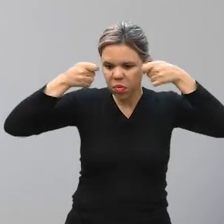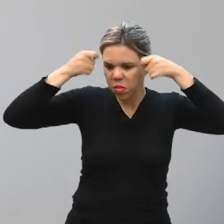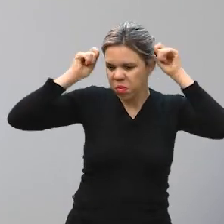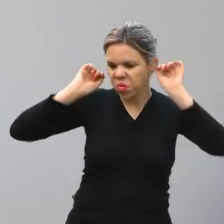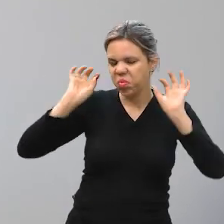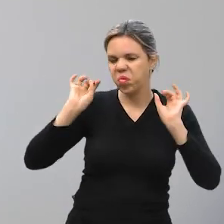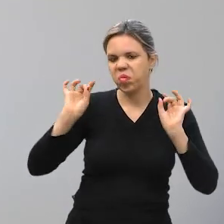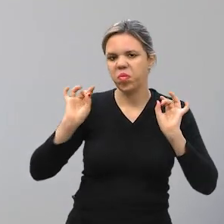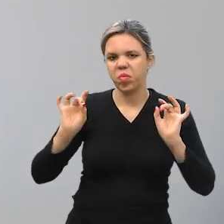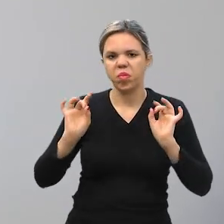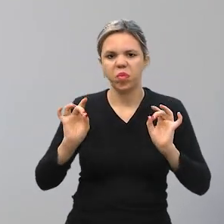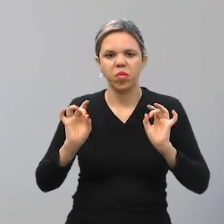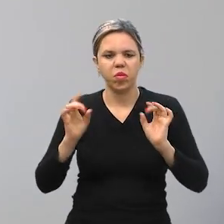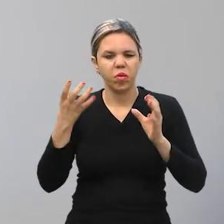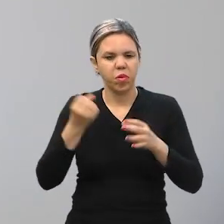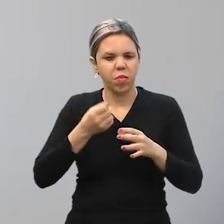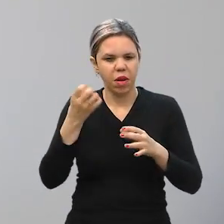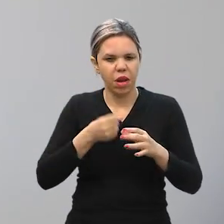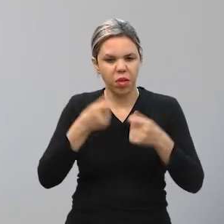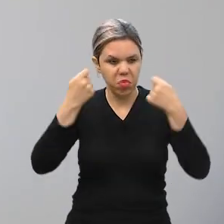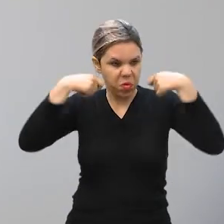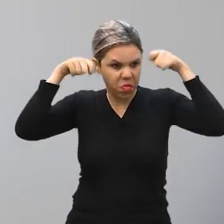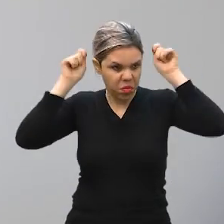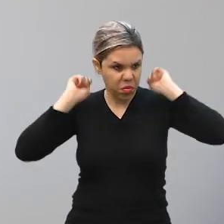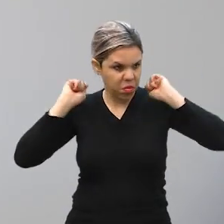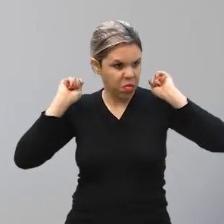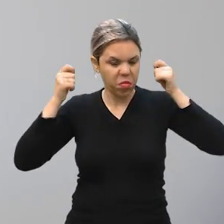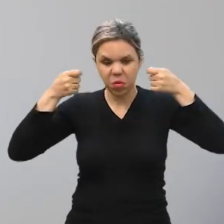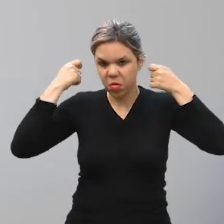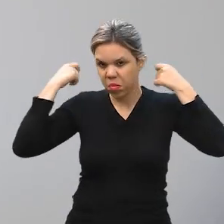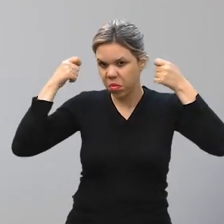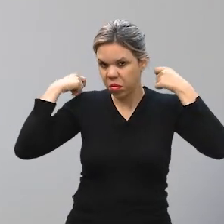penteado, cabelo branco assim, bem penteado, etc.